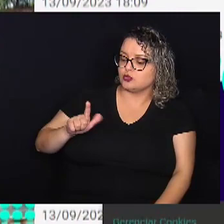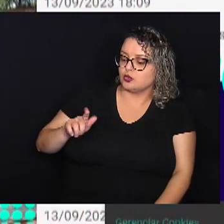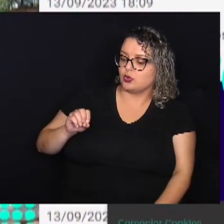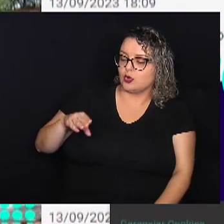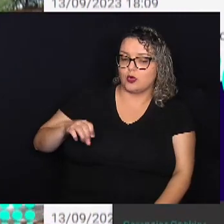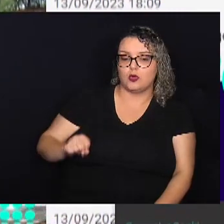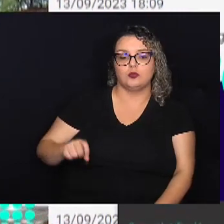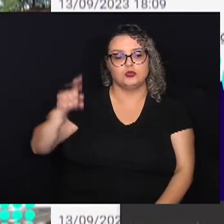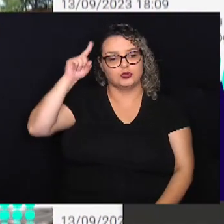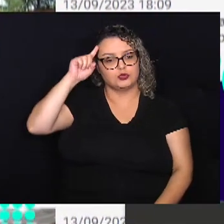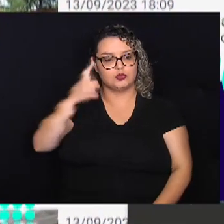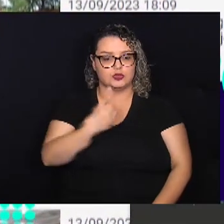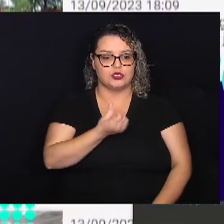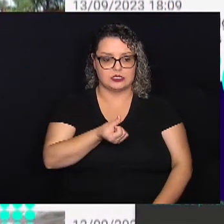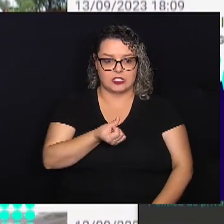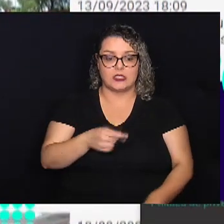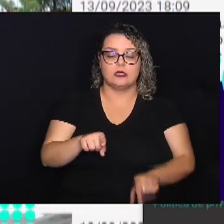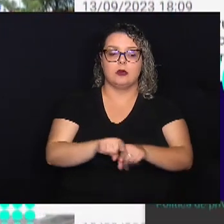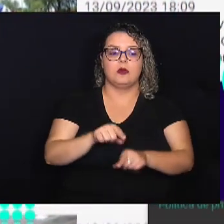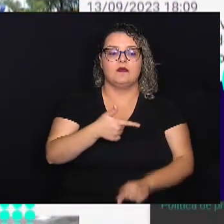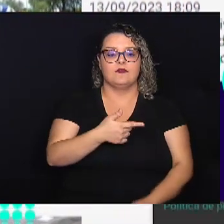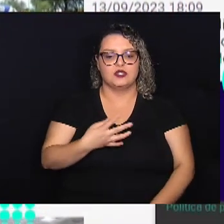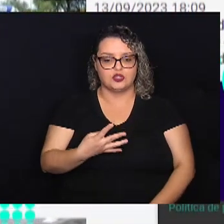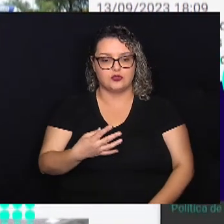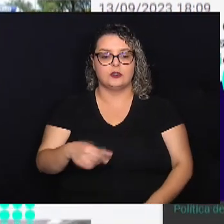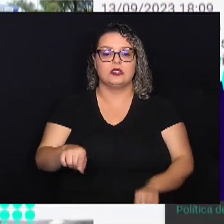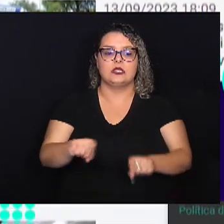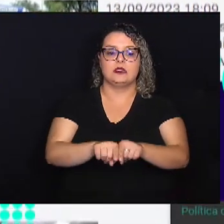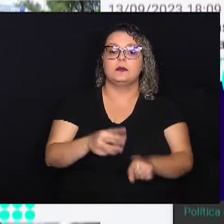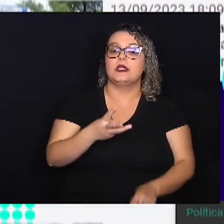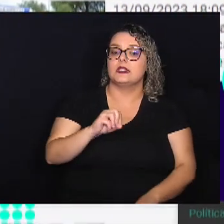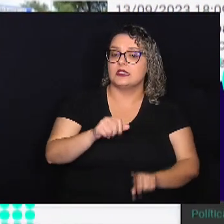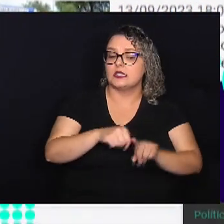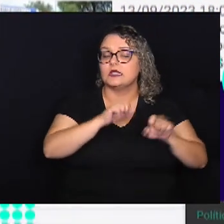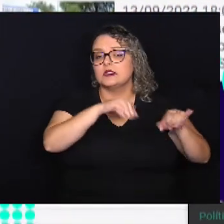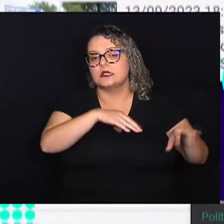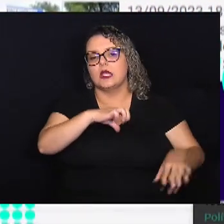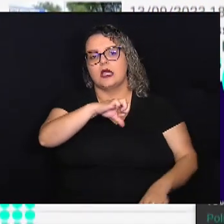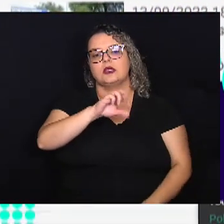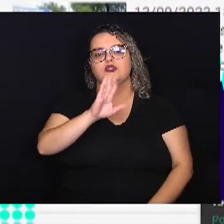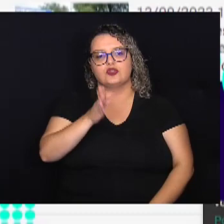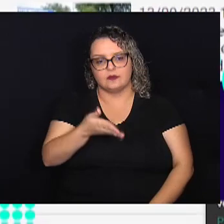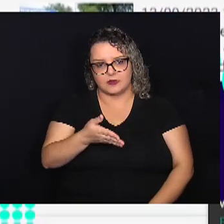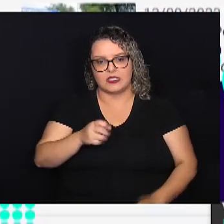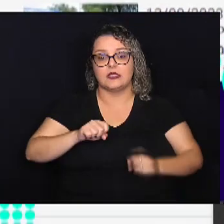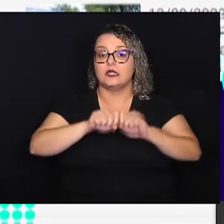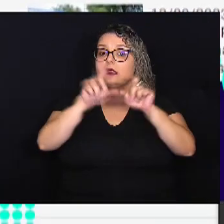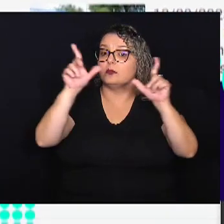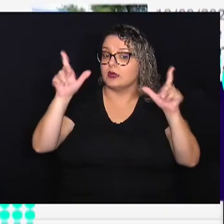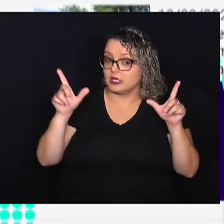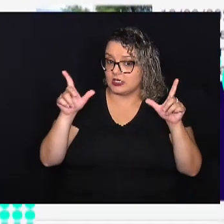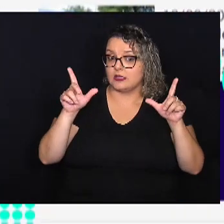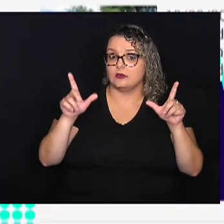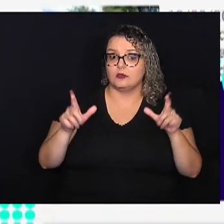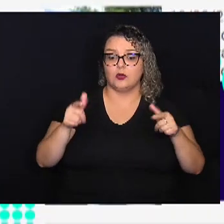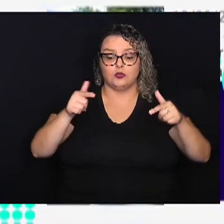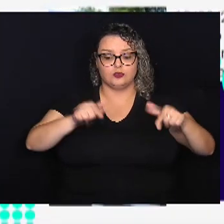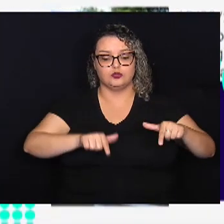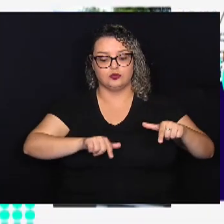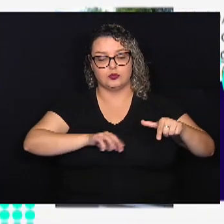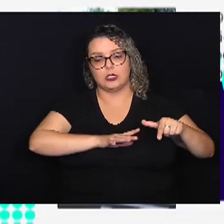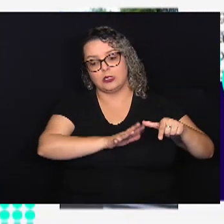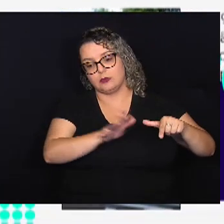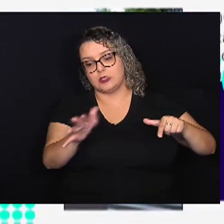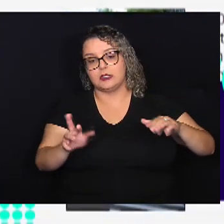dias 16, 24 e 30 de setembro, às 9h30 da manhã, com saída e retorno na